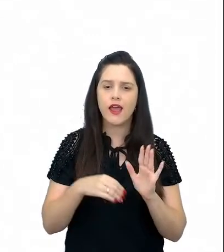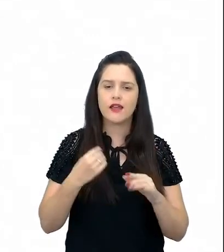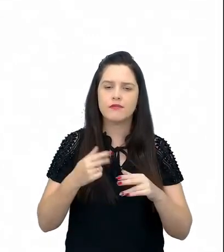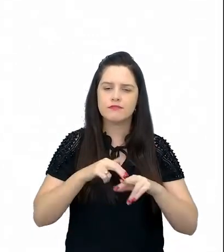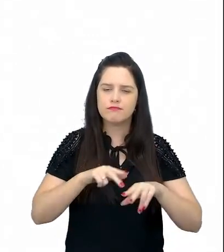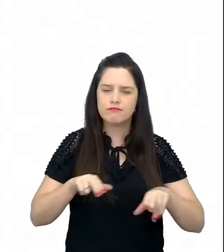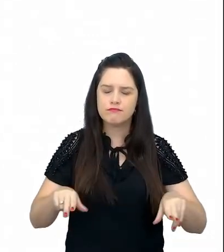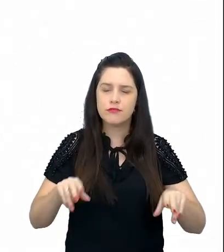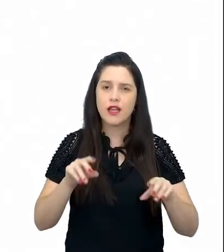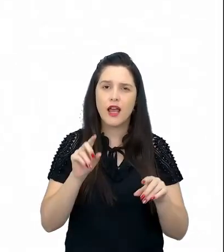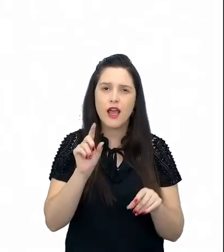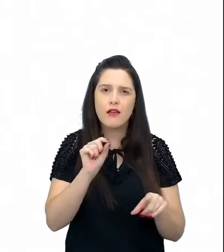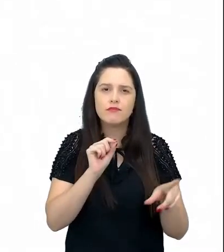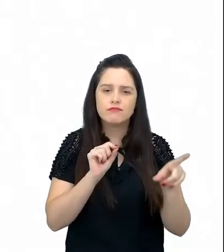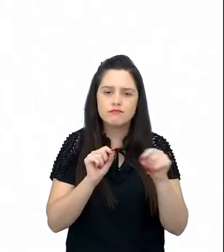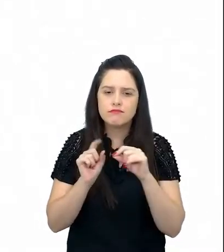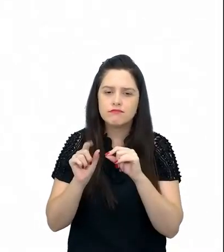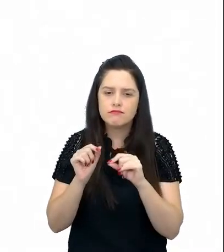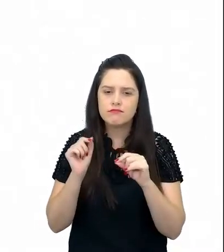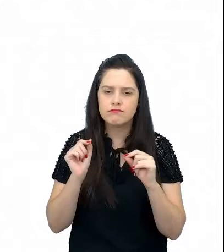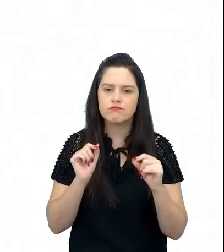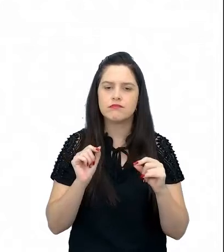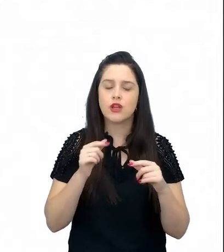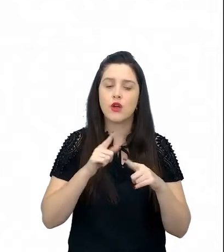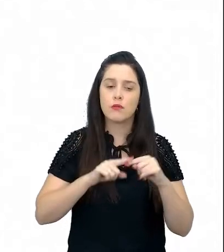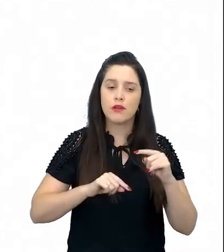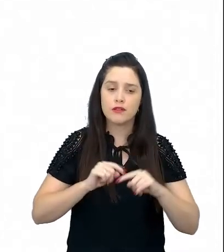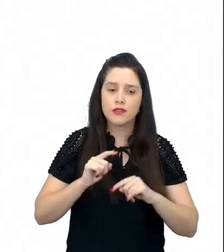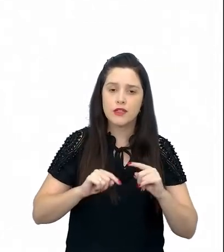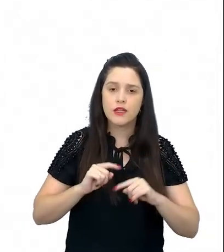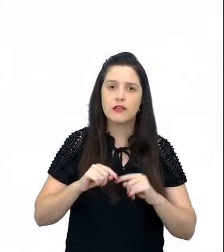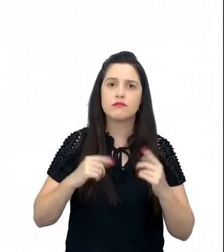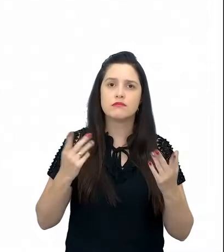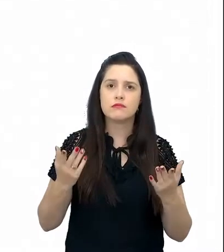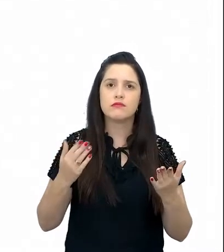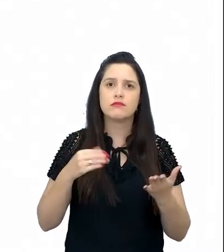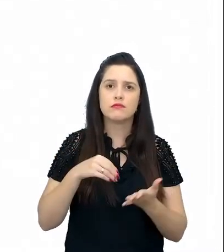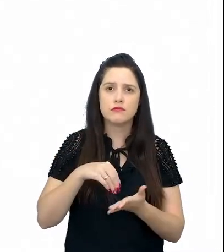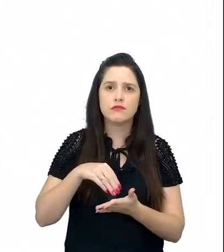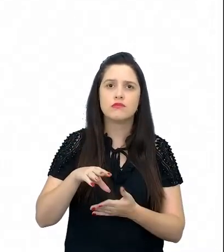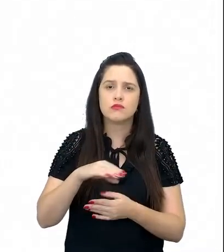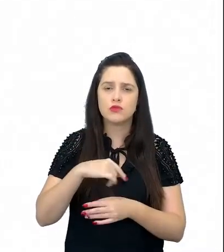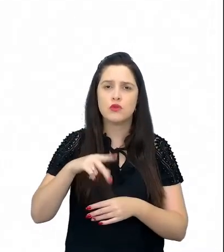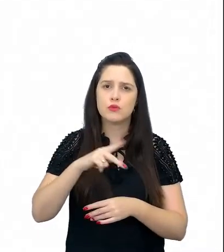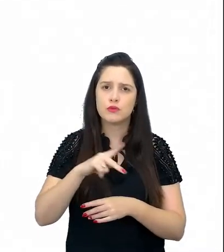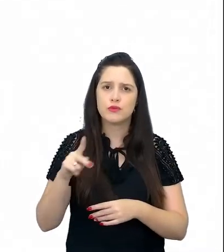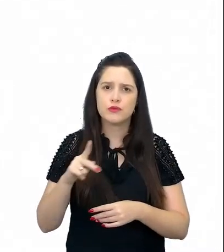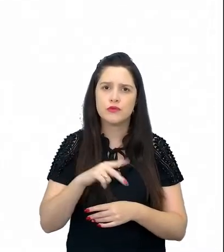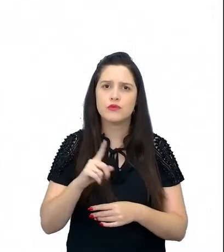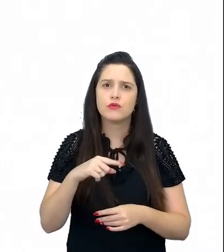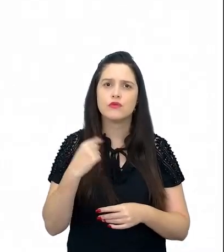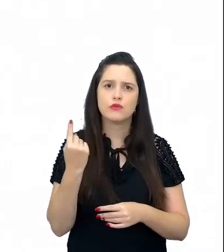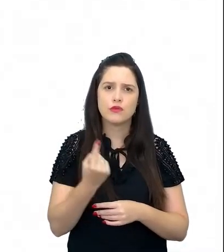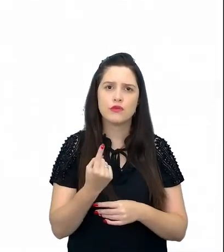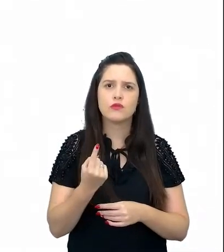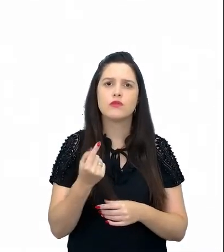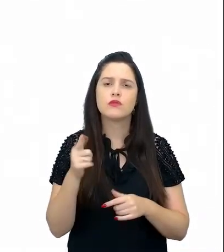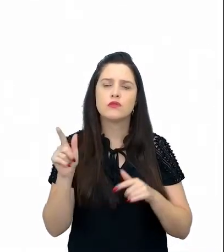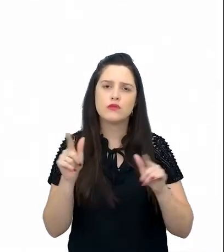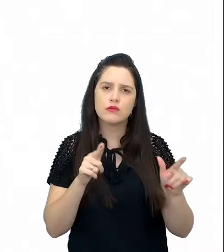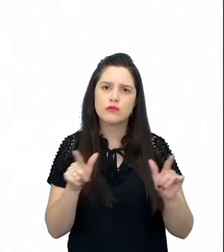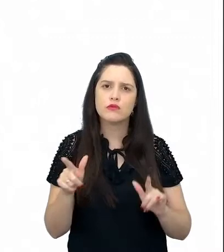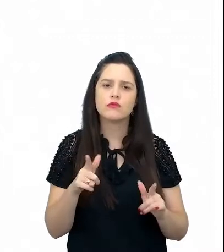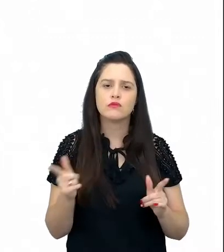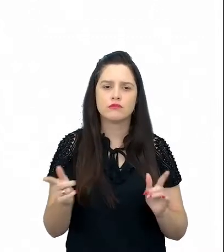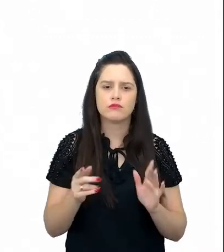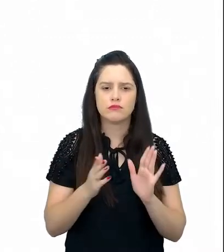baixarem, analisarem para ele, e é uma coisa que está lá no nosso material Aprender Sempre, basta a gente ir lá no caderno do professor, no nosso volume 1, na página 21 e